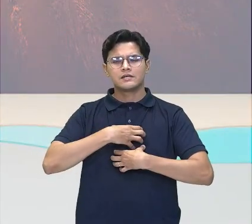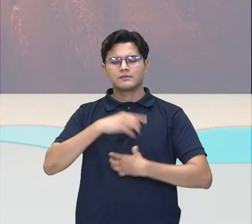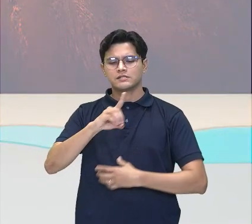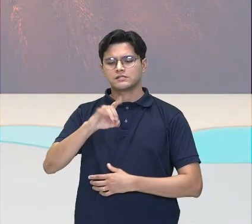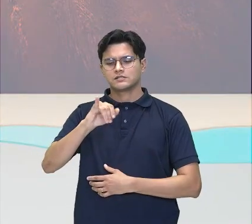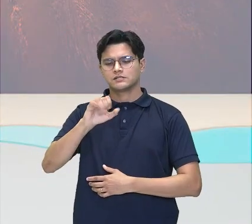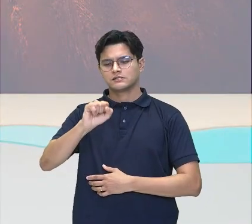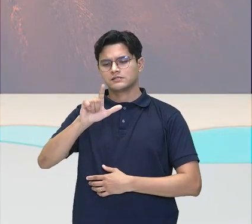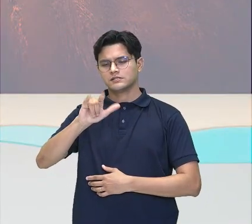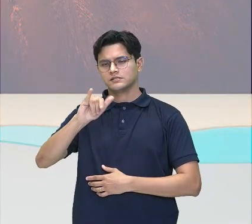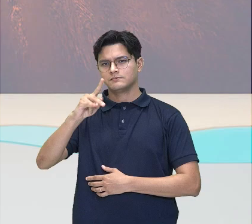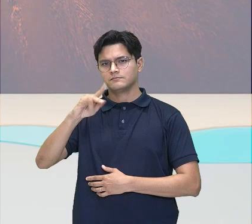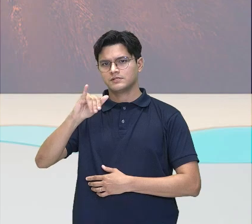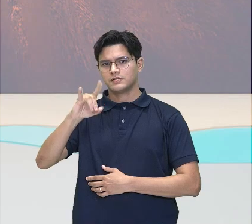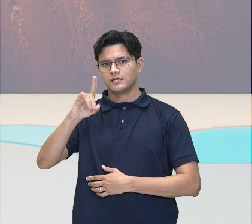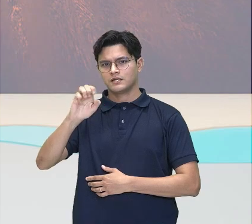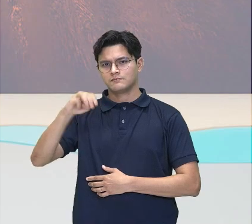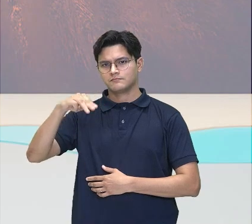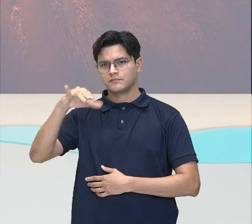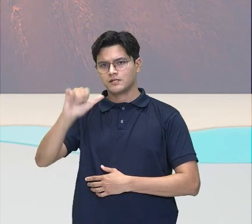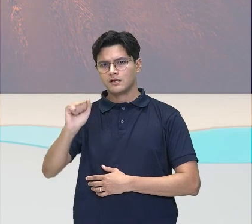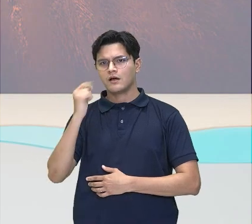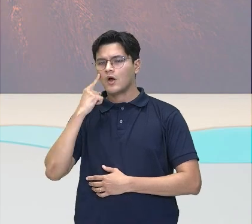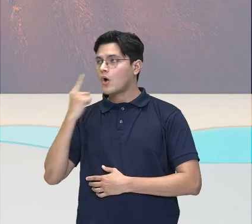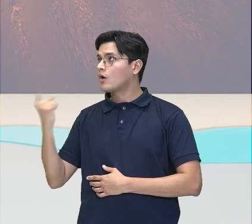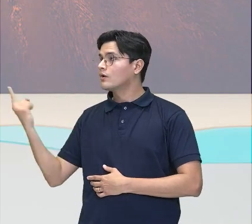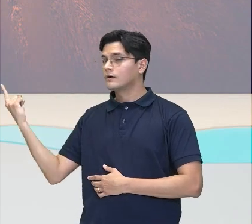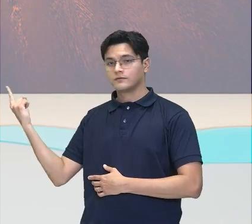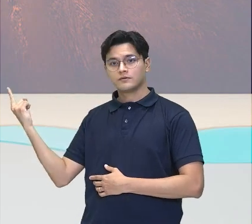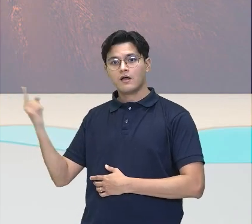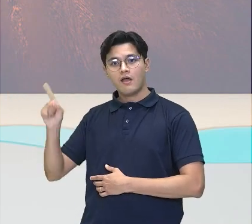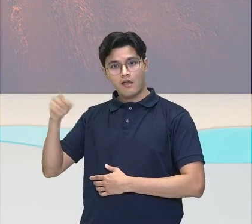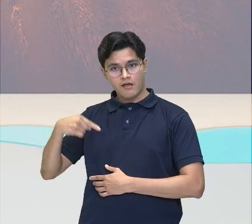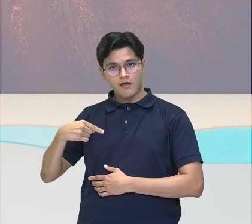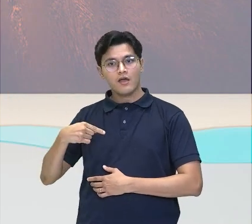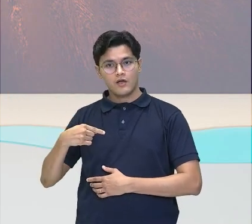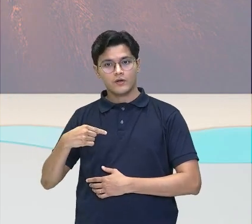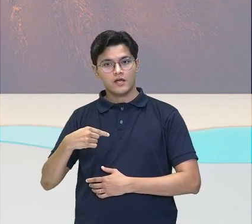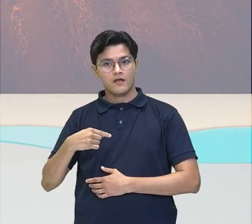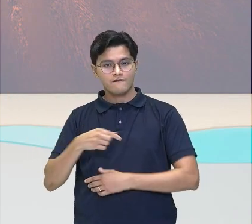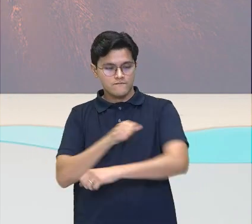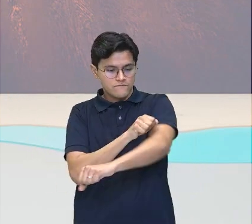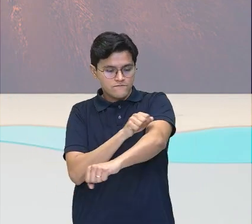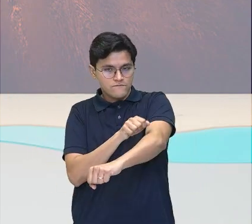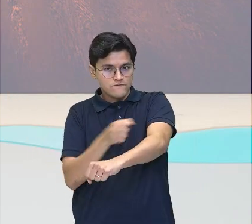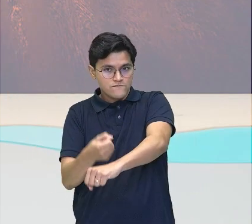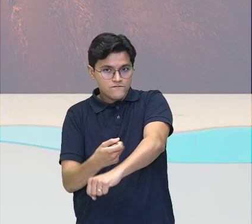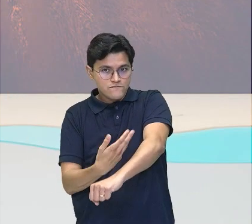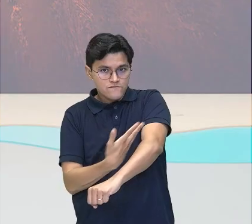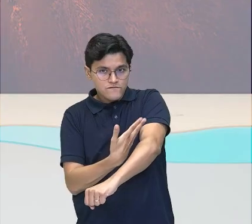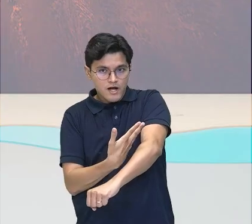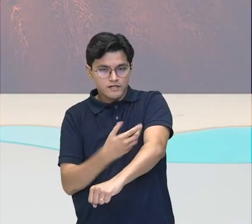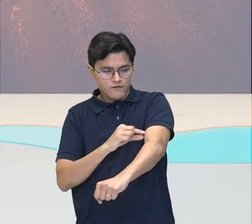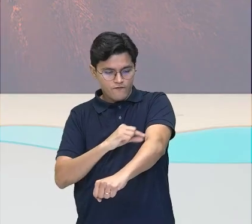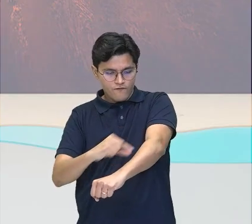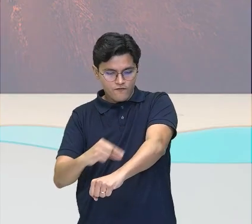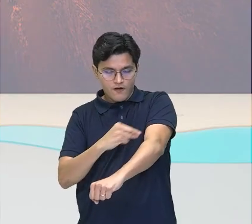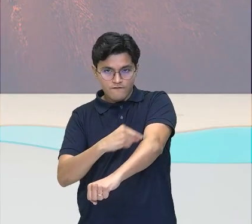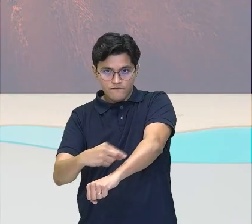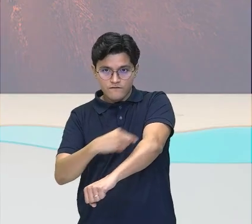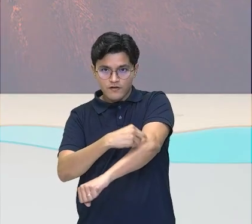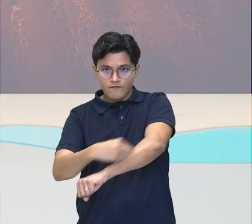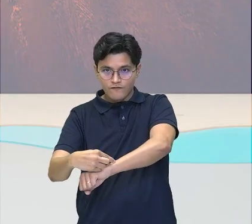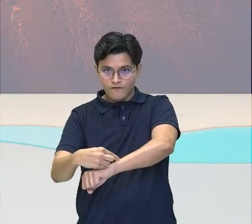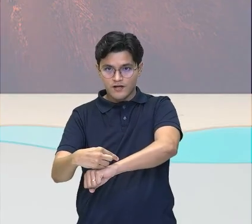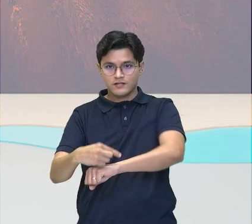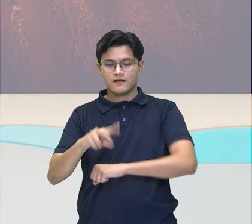para dentro desse vaso sanguíneo, onde as células estão ali circulando, e é onde se acumula a gordura. Mas vamos falar de alguns sinais e sintomas,